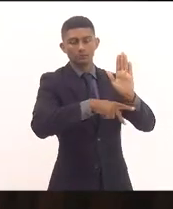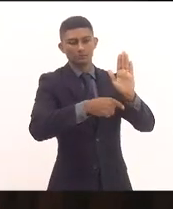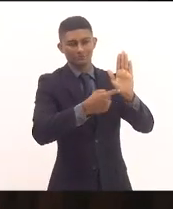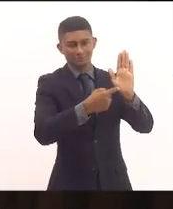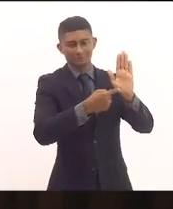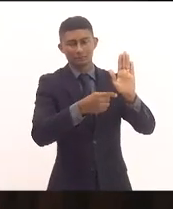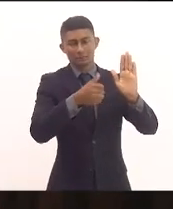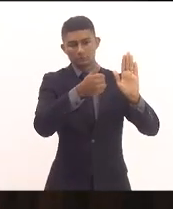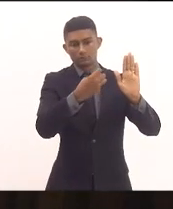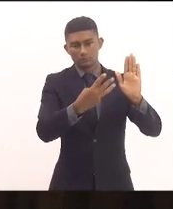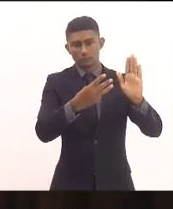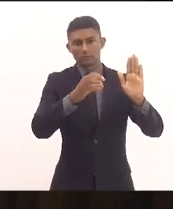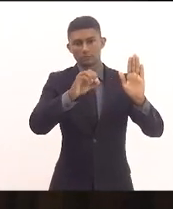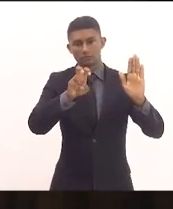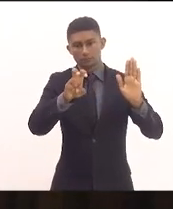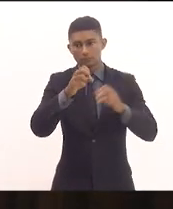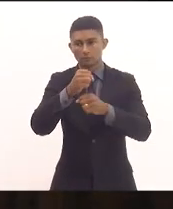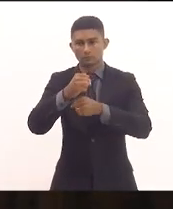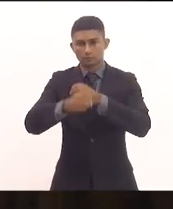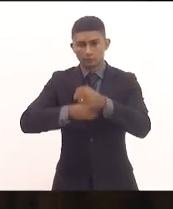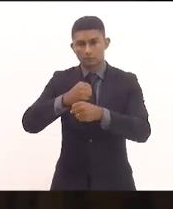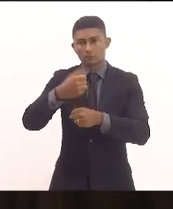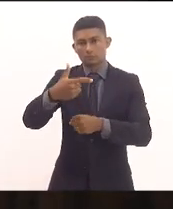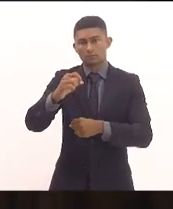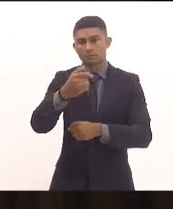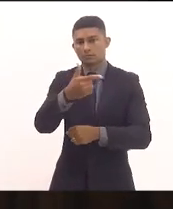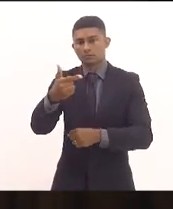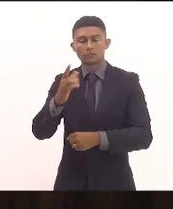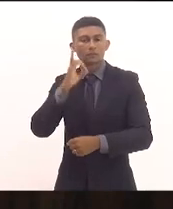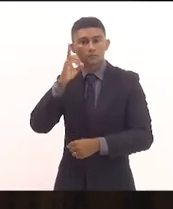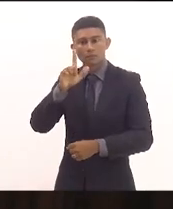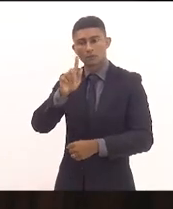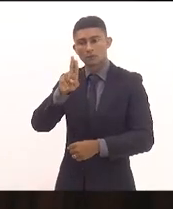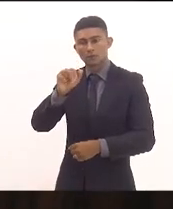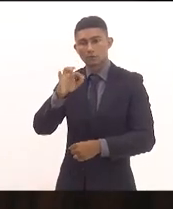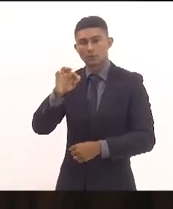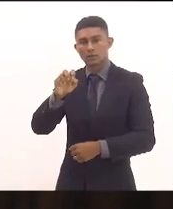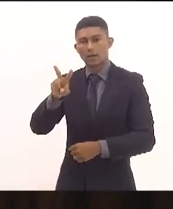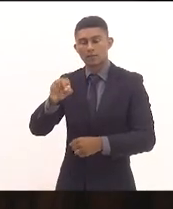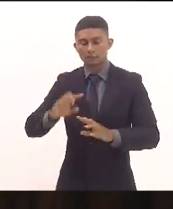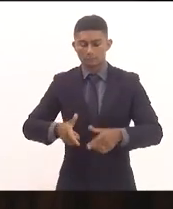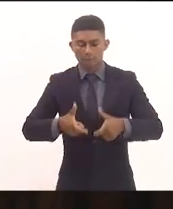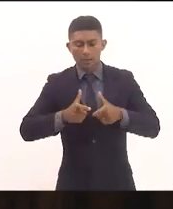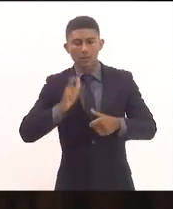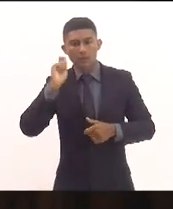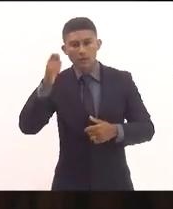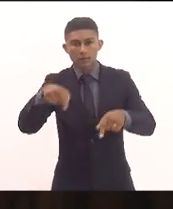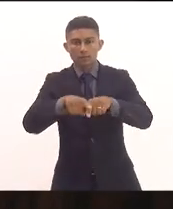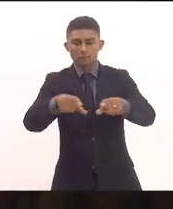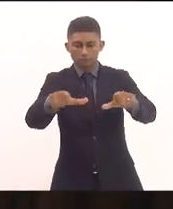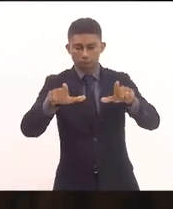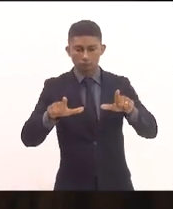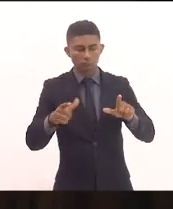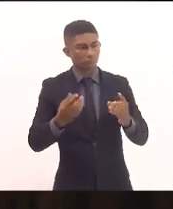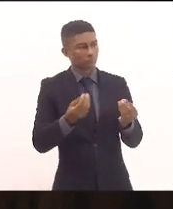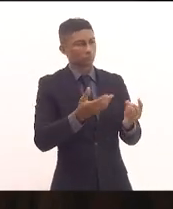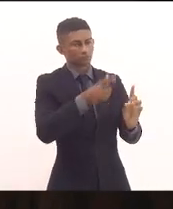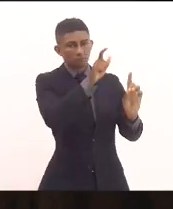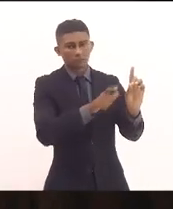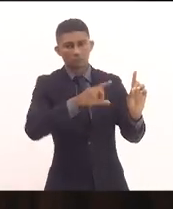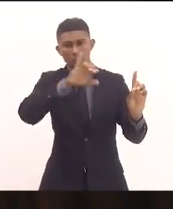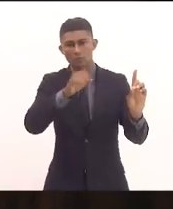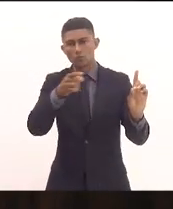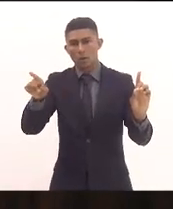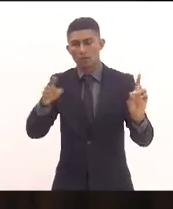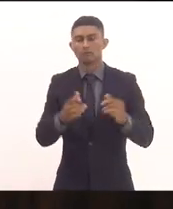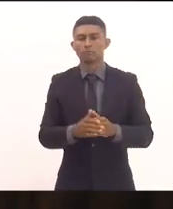número 305 de 22, de autoria do deputado Gustavo Tutuca, que concede medalha a Tiradentes e respectivo diploma ao senhor João Diniz.